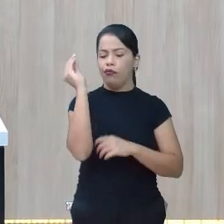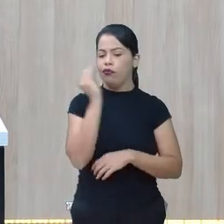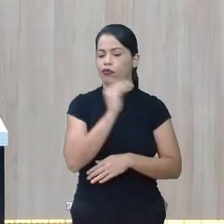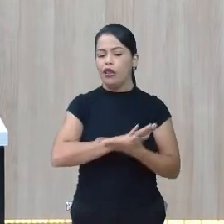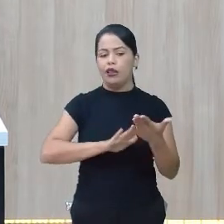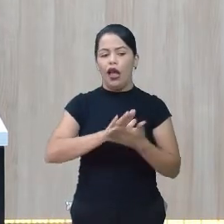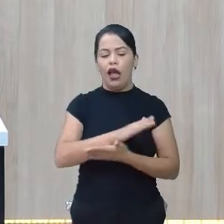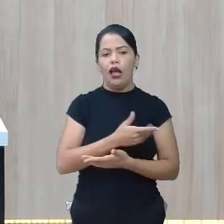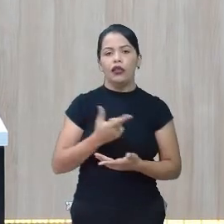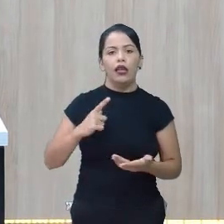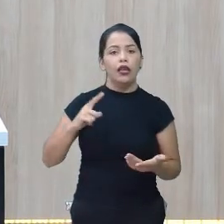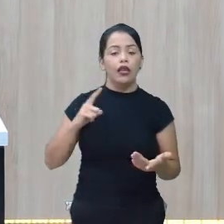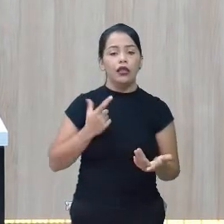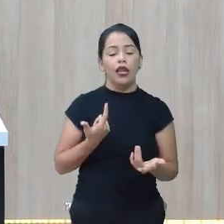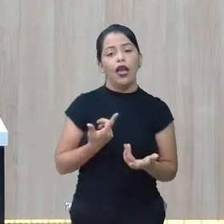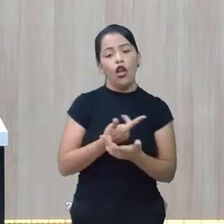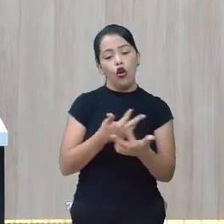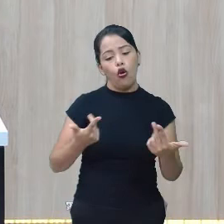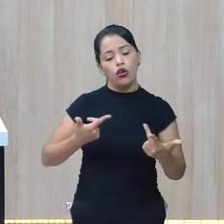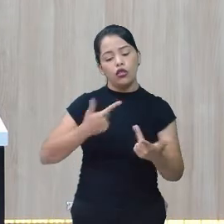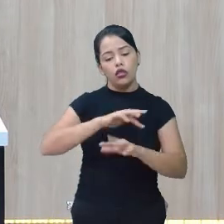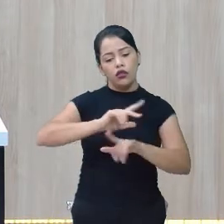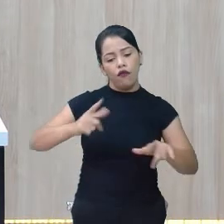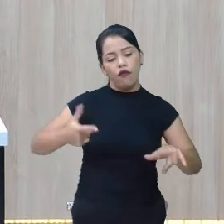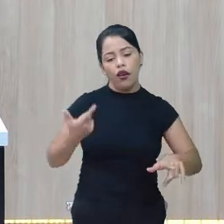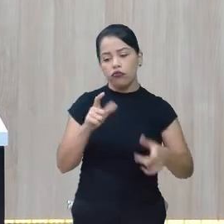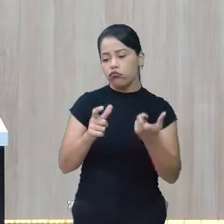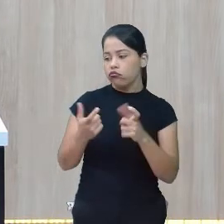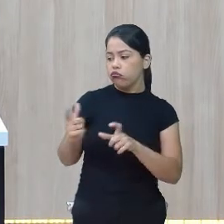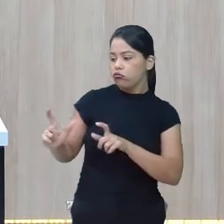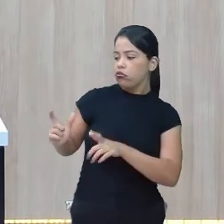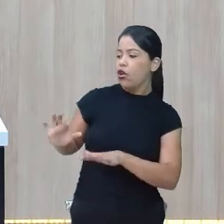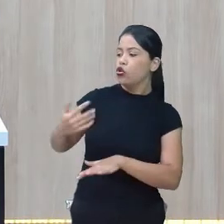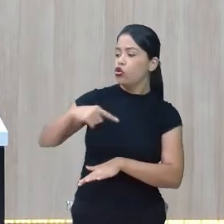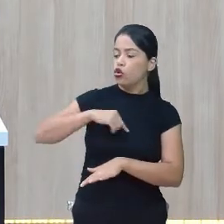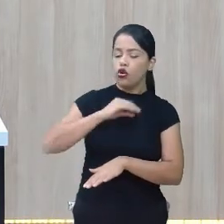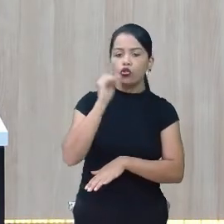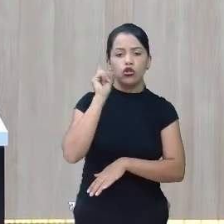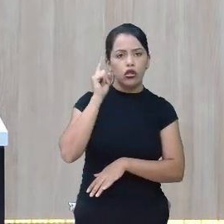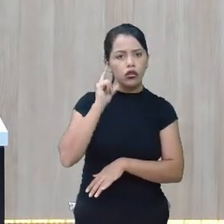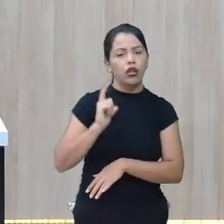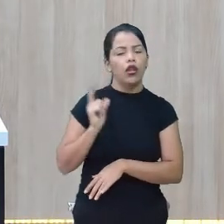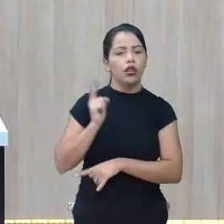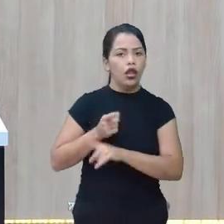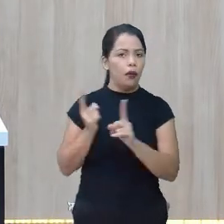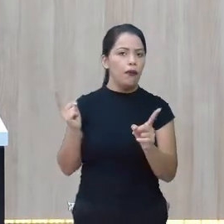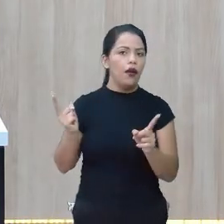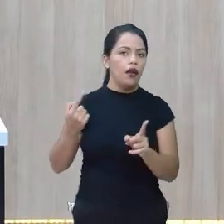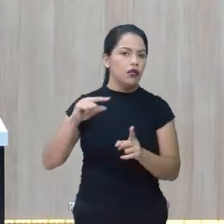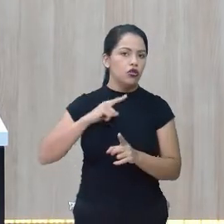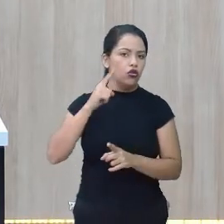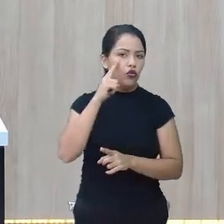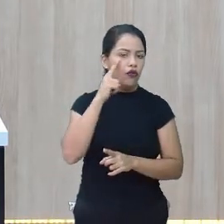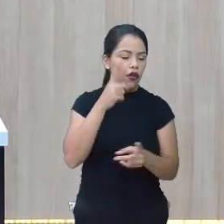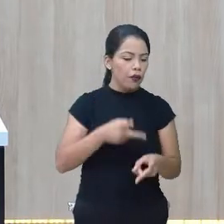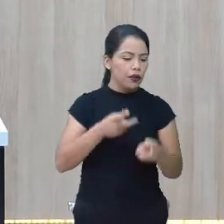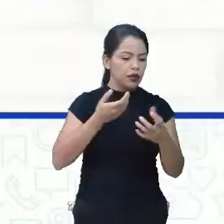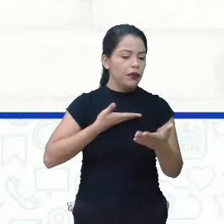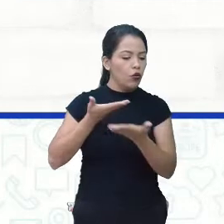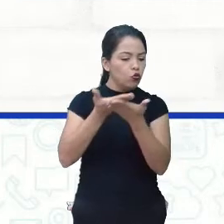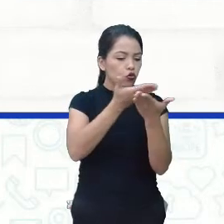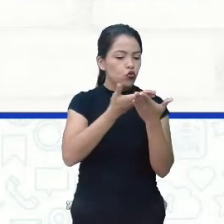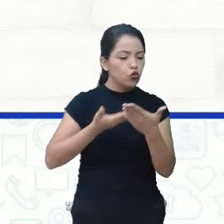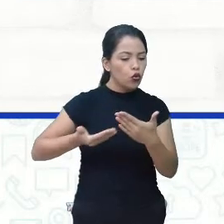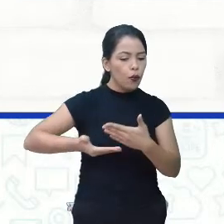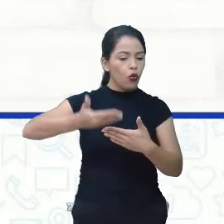percebe o estudo por trás daquilo, né? Então, nesse caso aí, a gente tem o encaixe do paralelepípedo bem certinho para que a